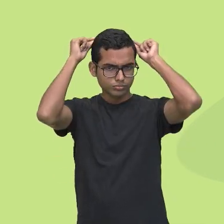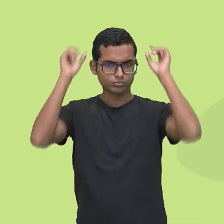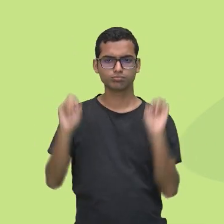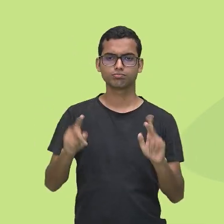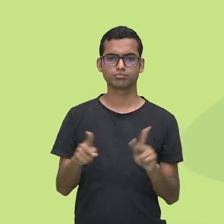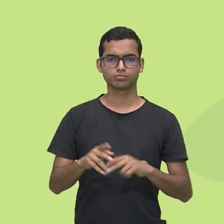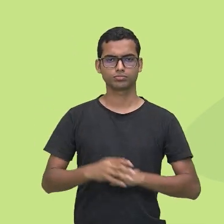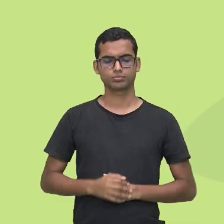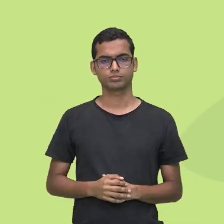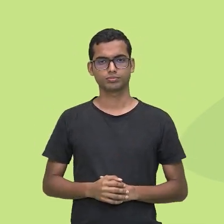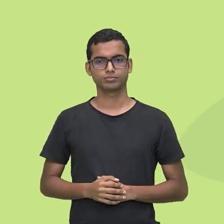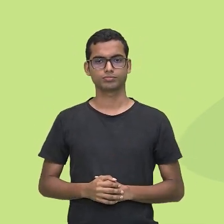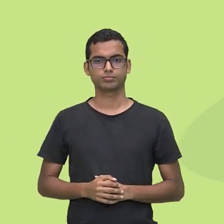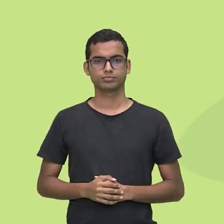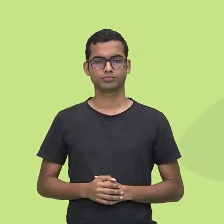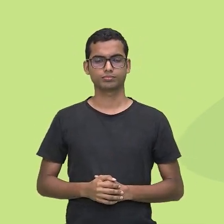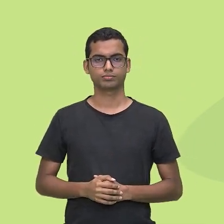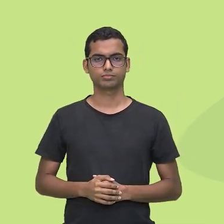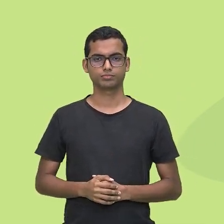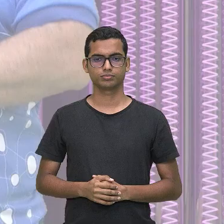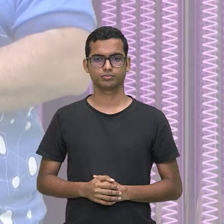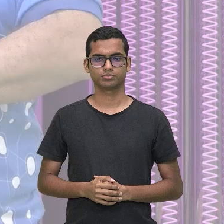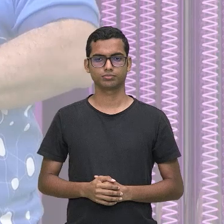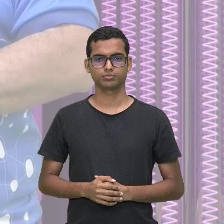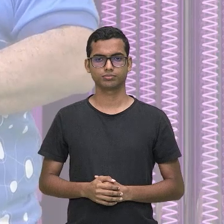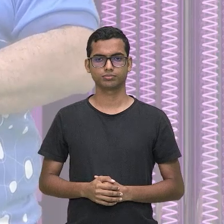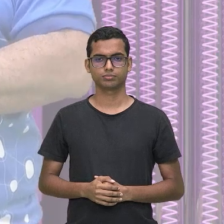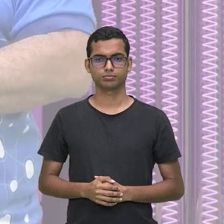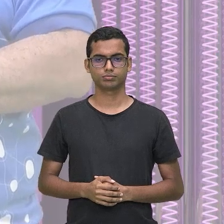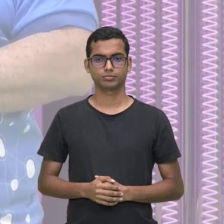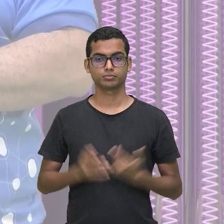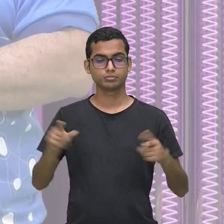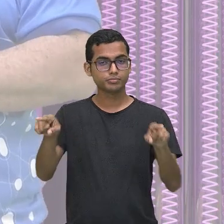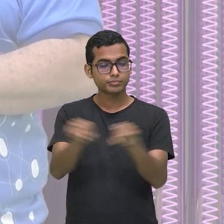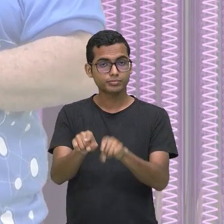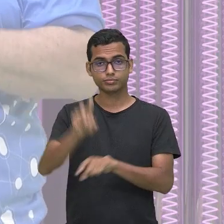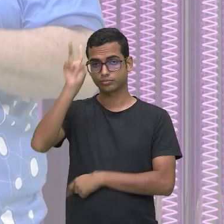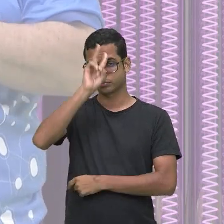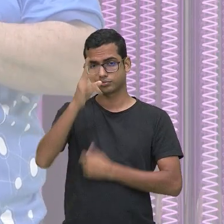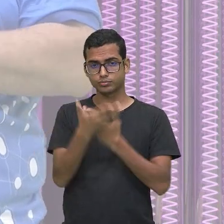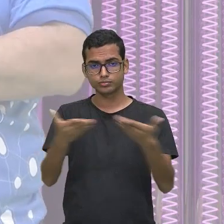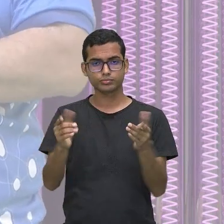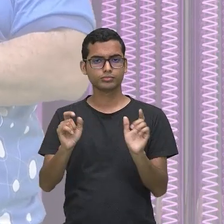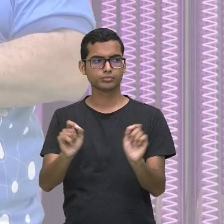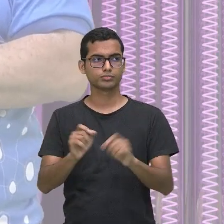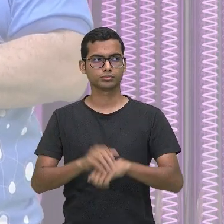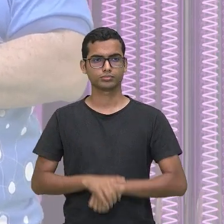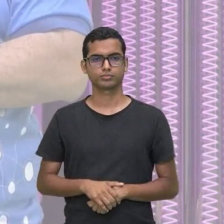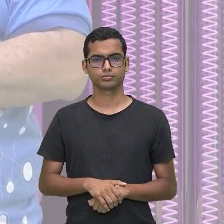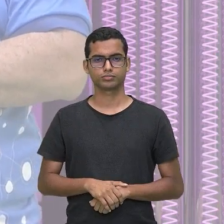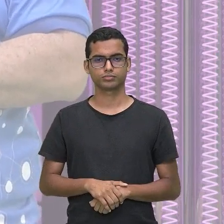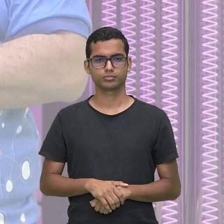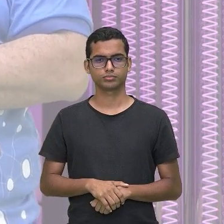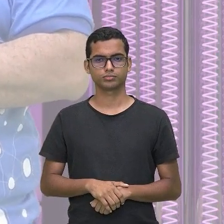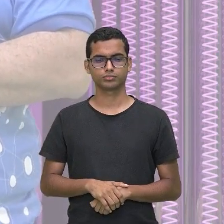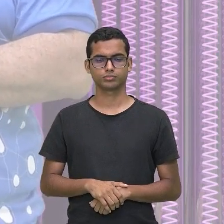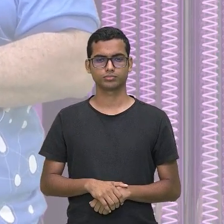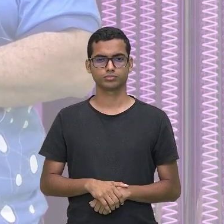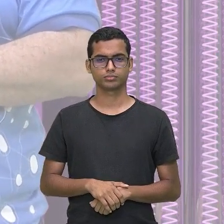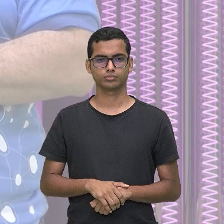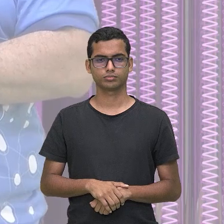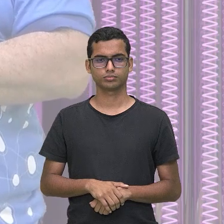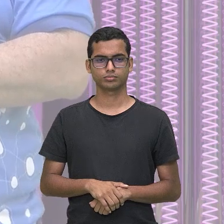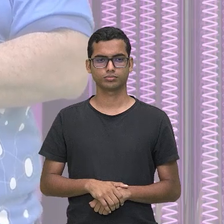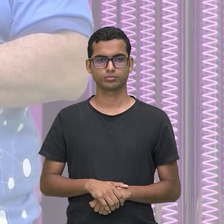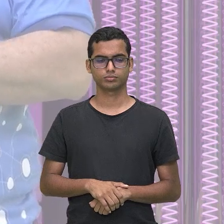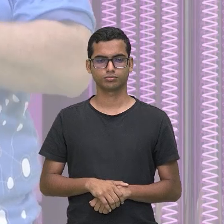Bom, mas vou ainda falar mais uma coisa para você sobre plano ainda. Sabe o que eu vou dizer para você? Marca bem o que eu vou dizer para ti, ó. Que